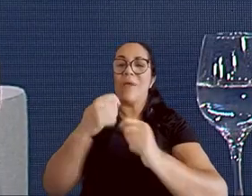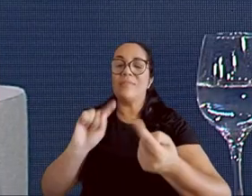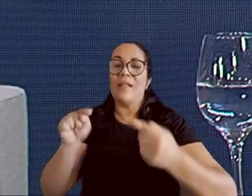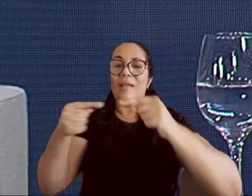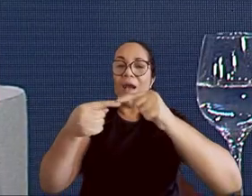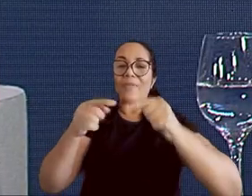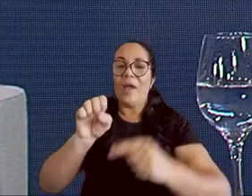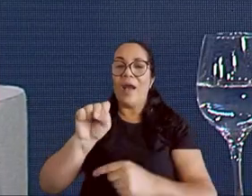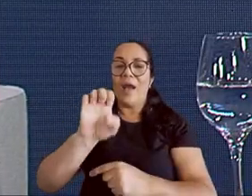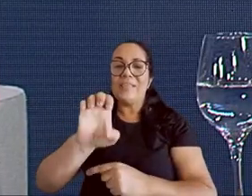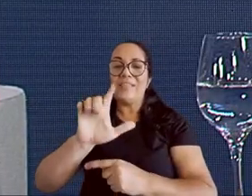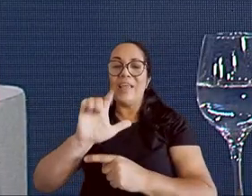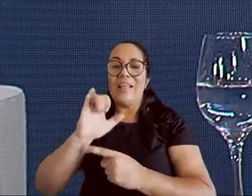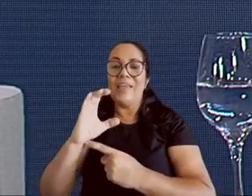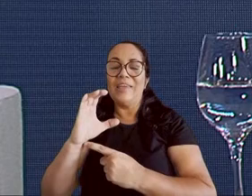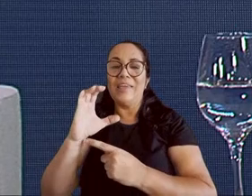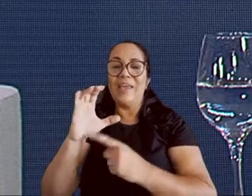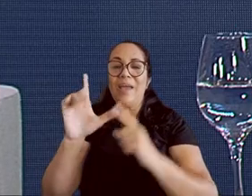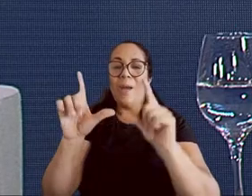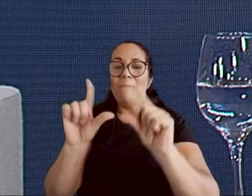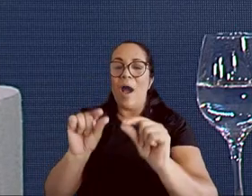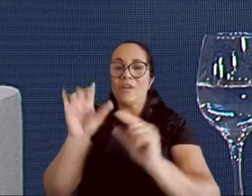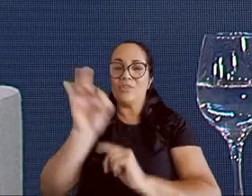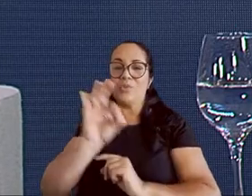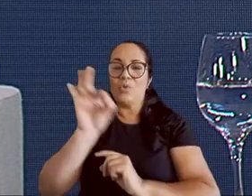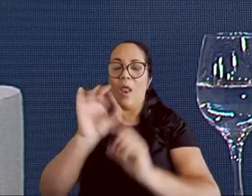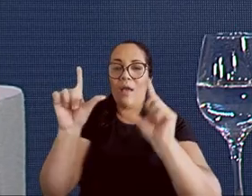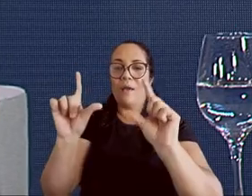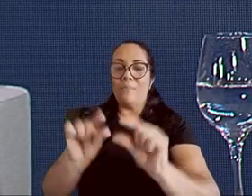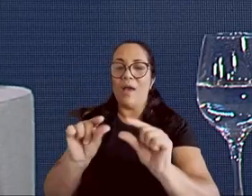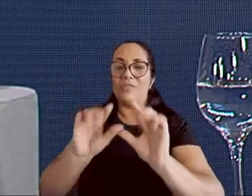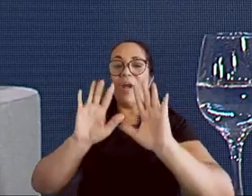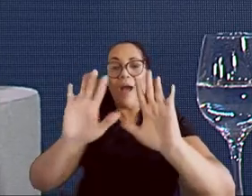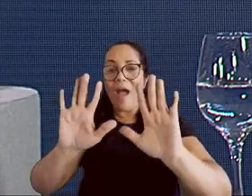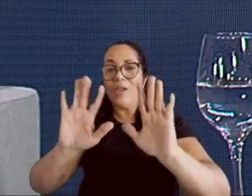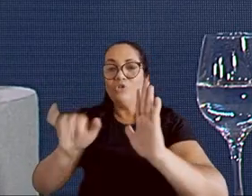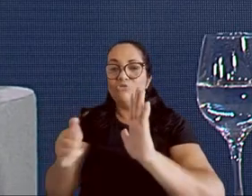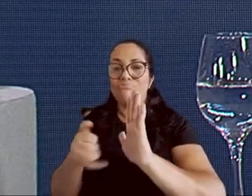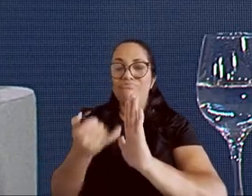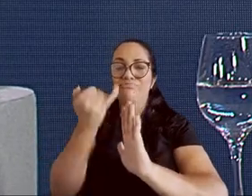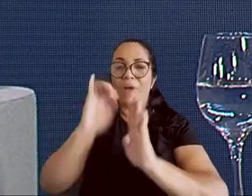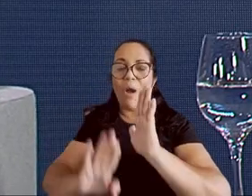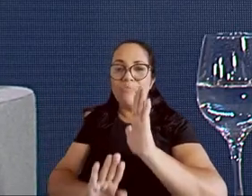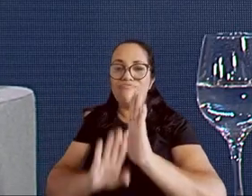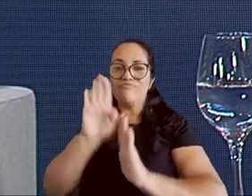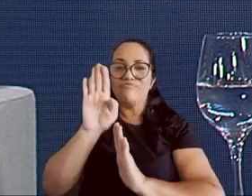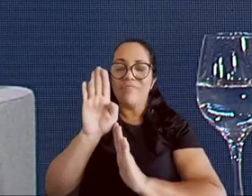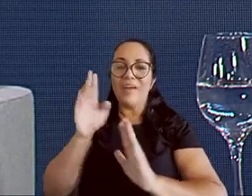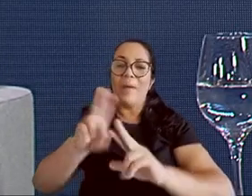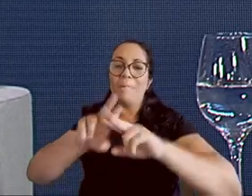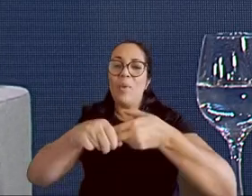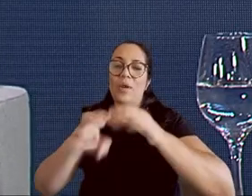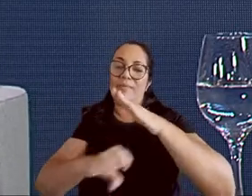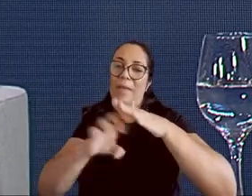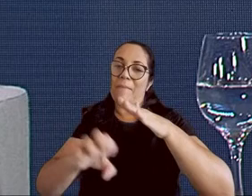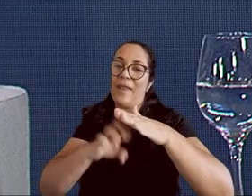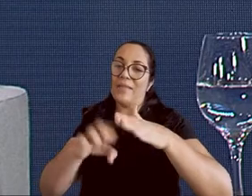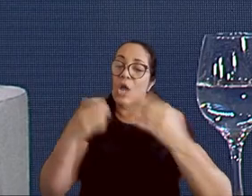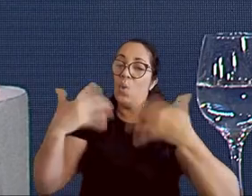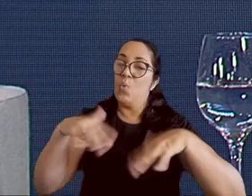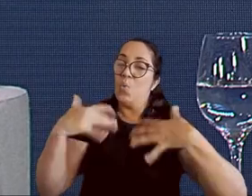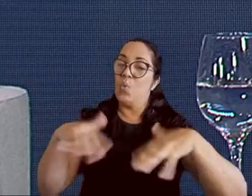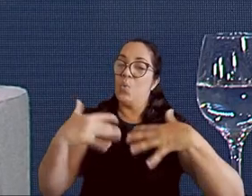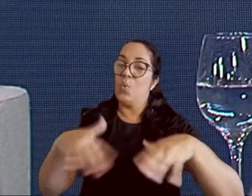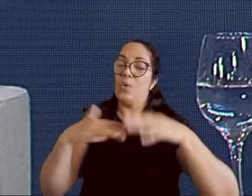setores que são mais afetados também mas a gente precisa lembrar que a grande parte das empresas que acessam Mercado de Capitais